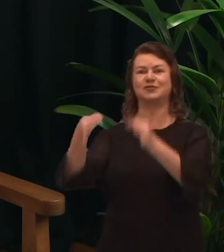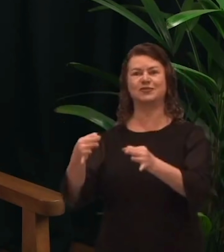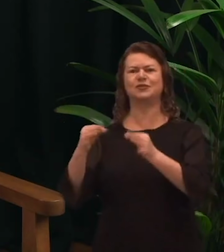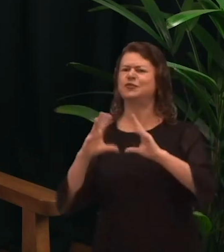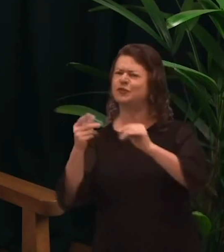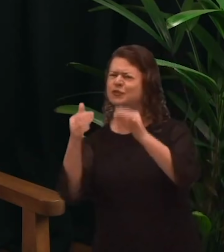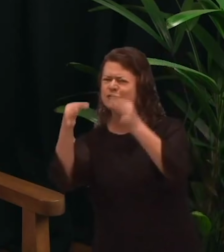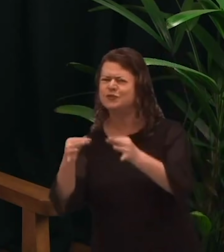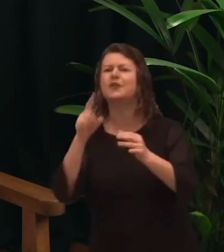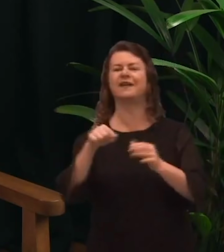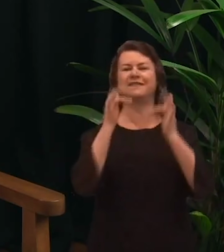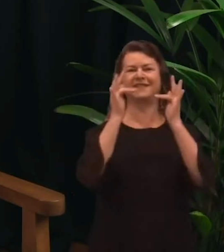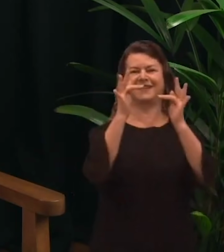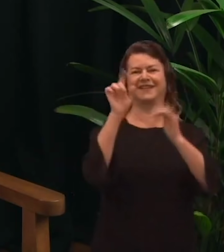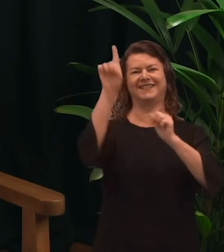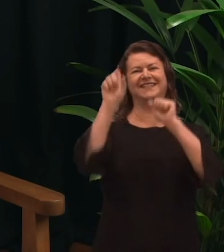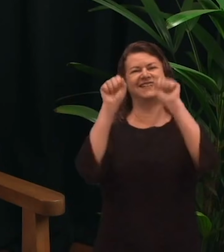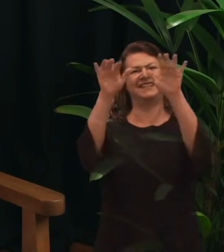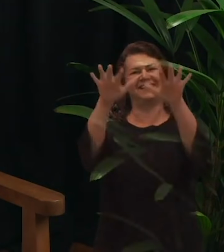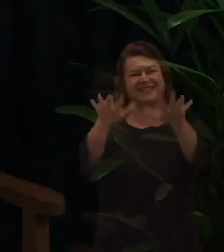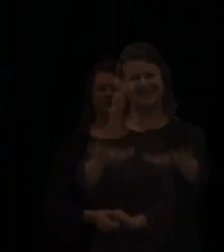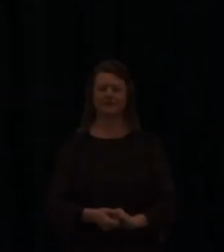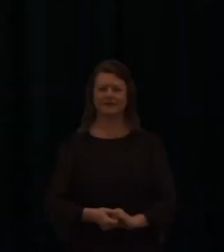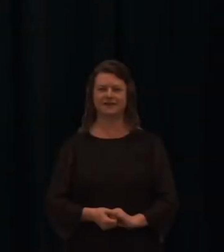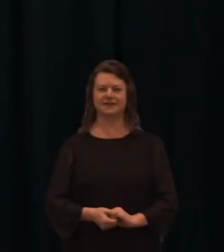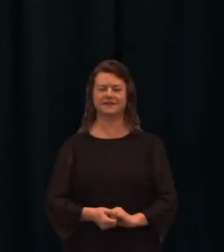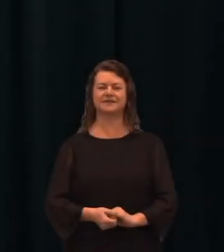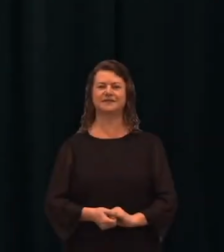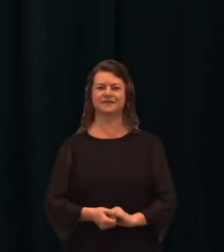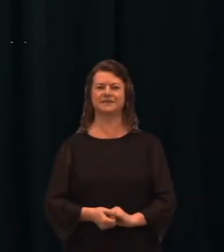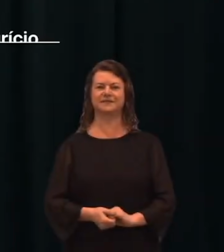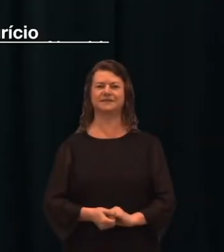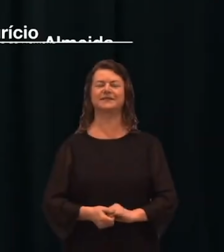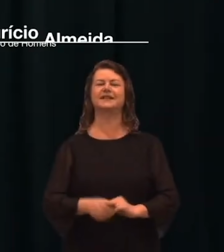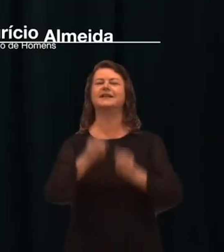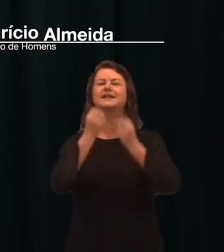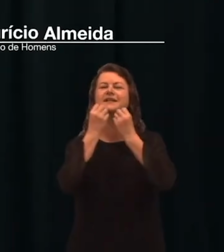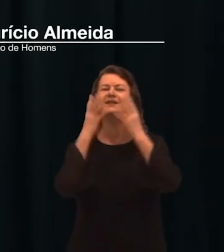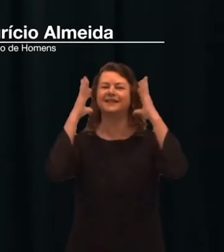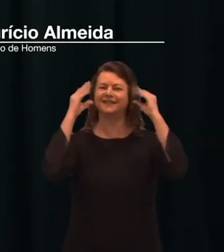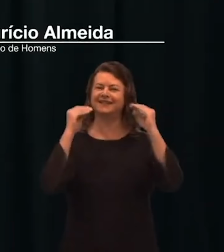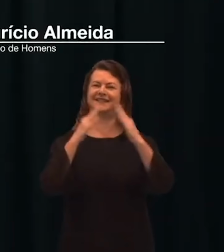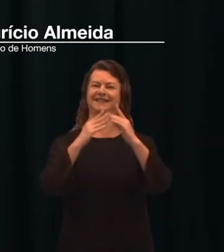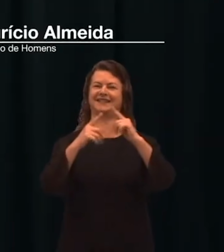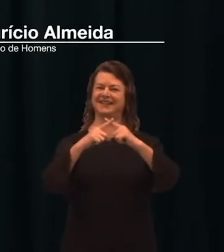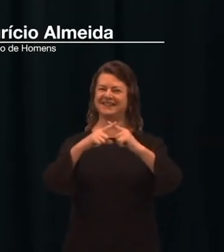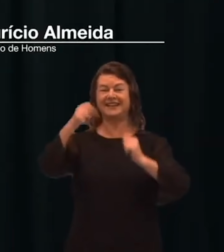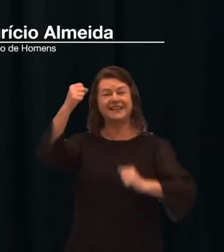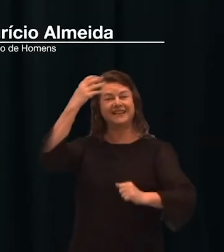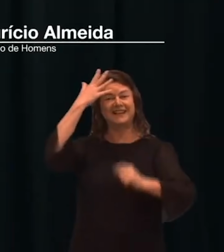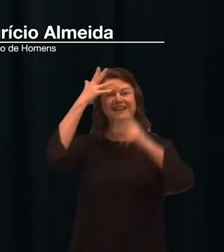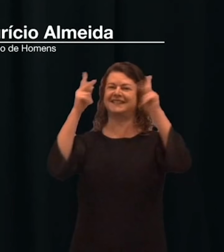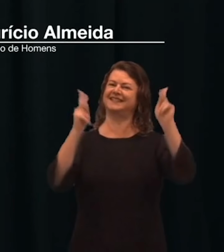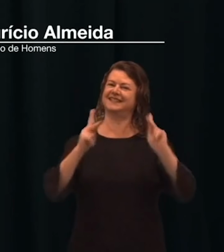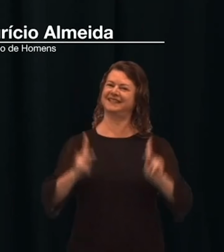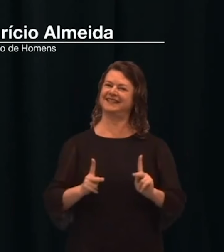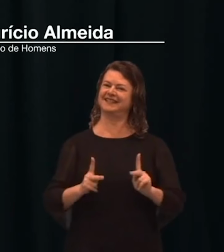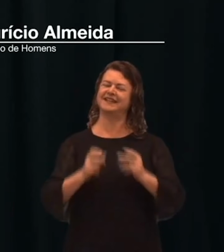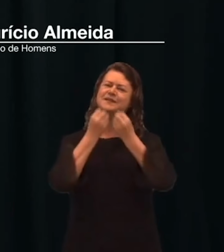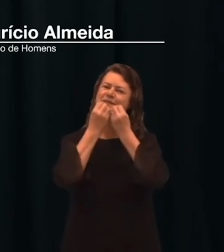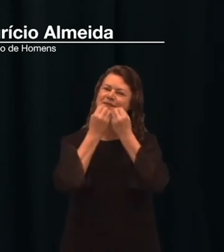justo é fiel. Que Deus vos abençoe. É muito bom estar aqui com vocês. Agora nós teremos o nosso